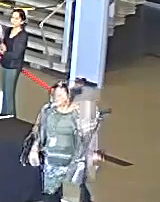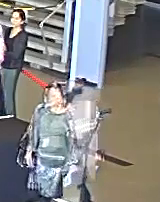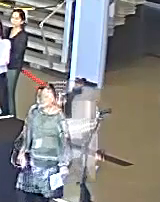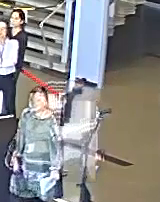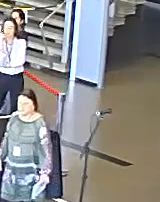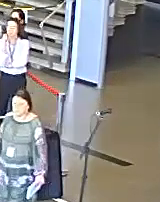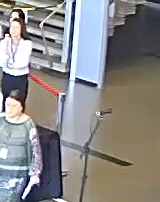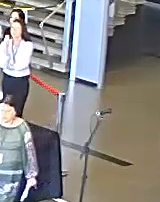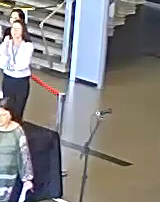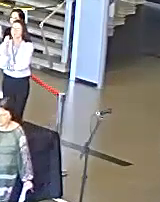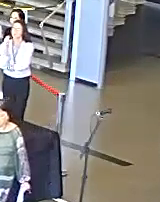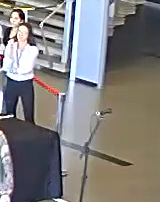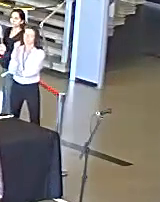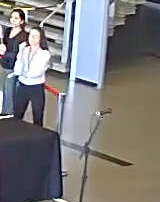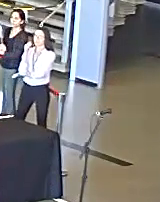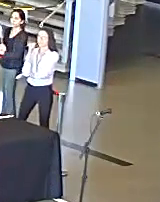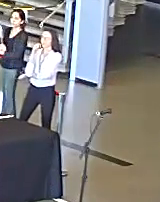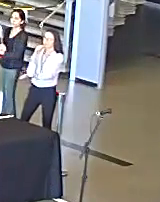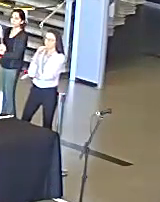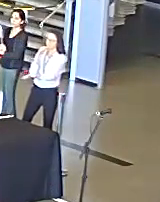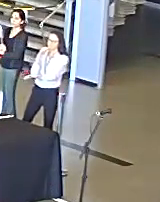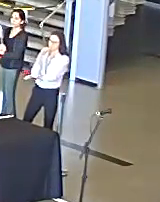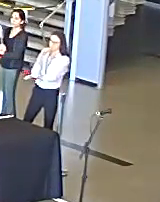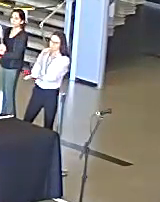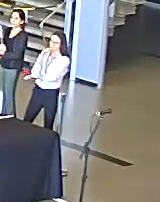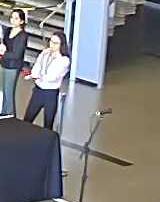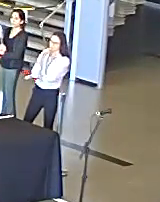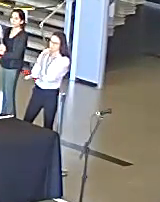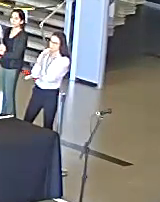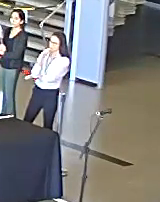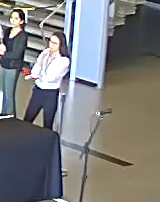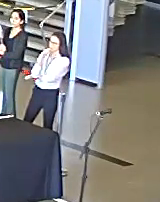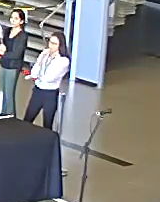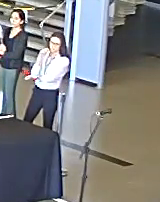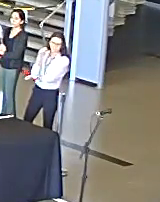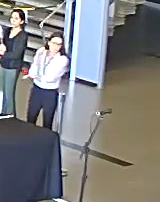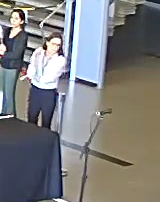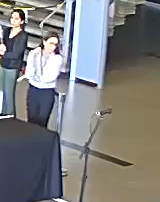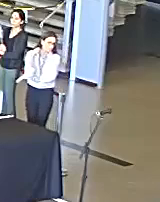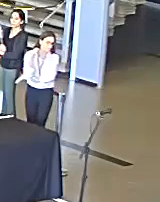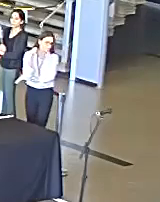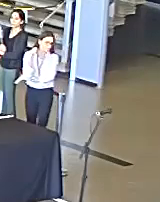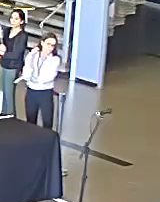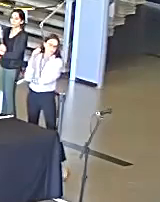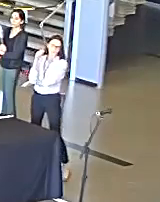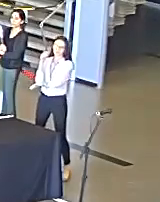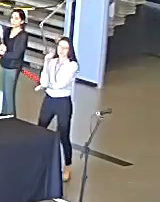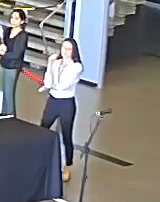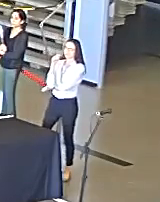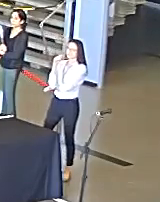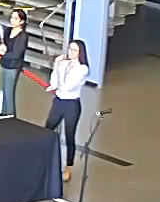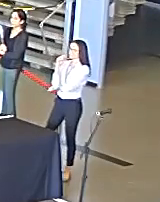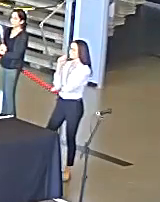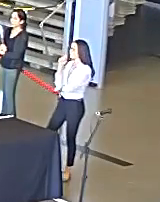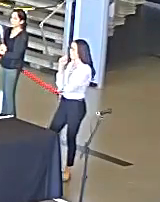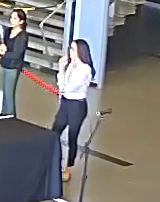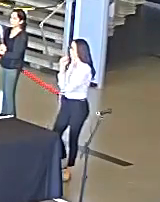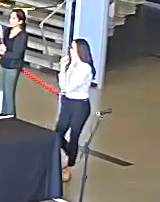palavra Obrigado Presidente eu acho que é de suma importância uma audiência igual a